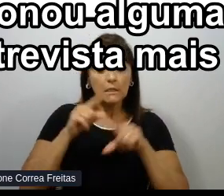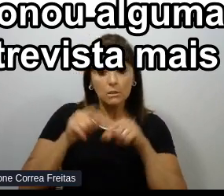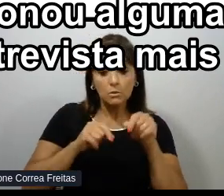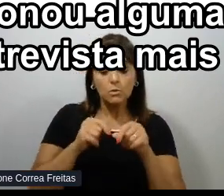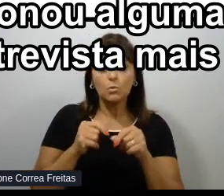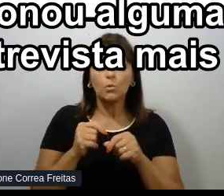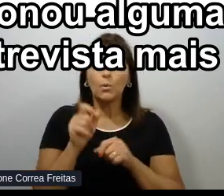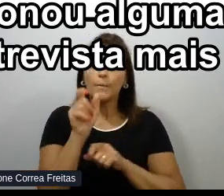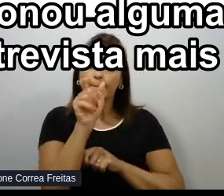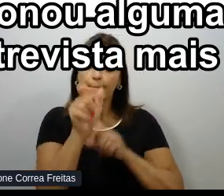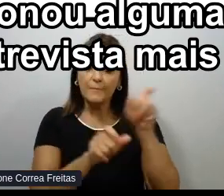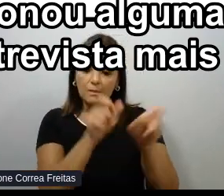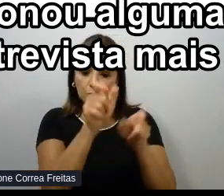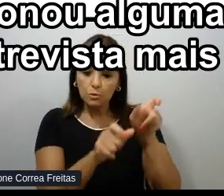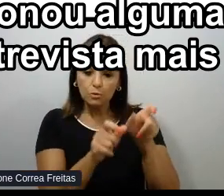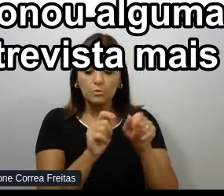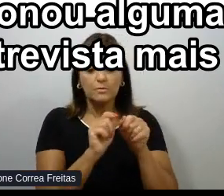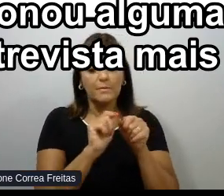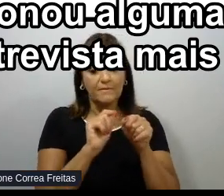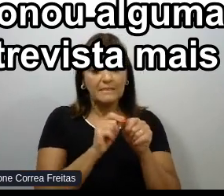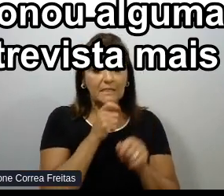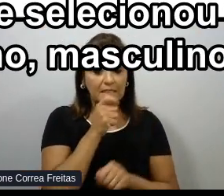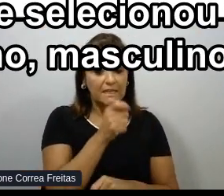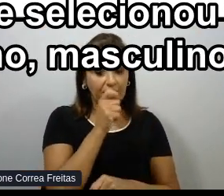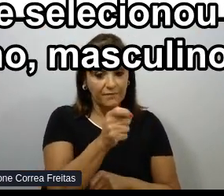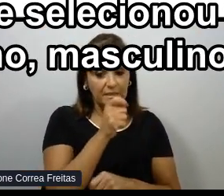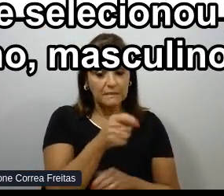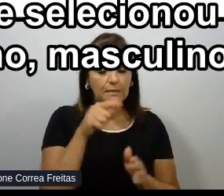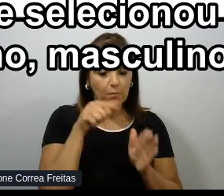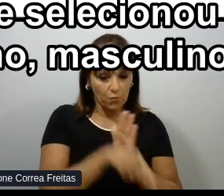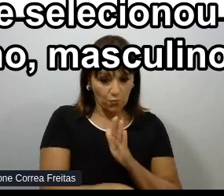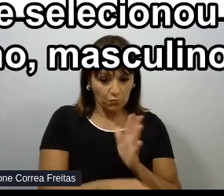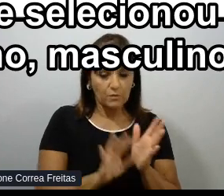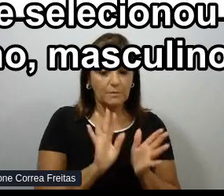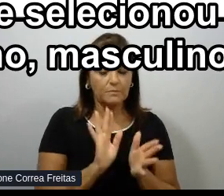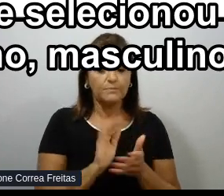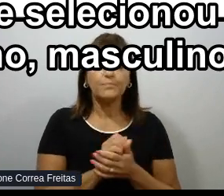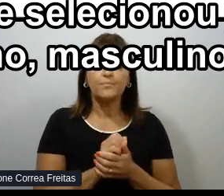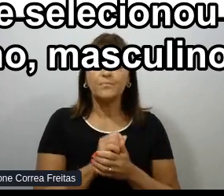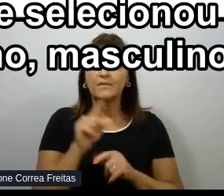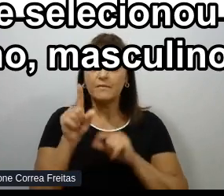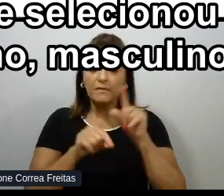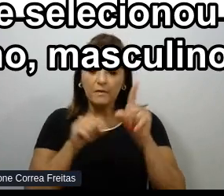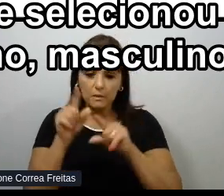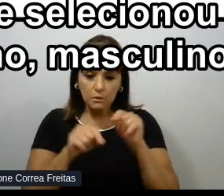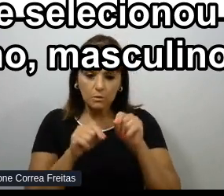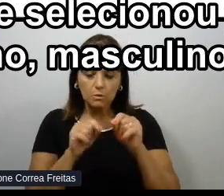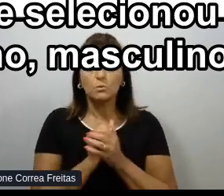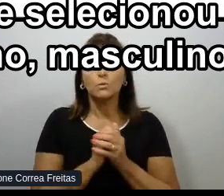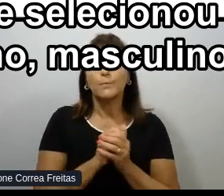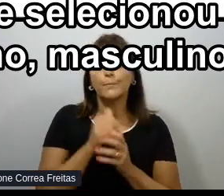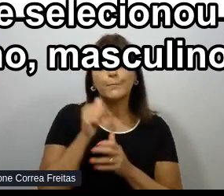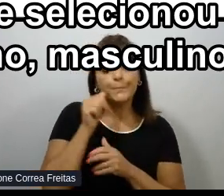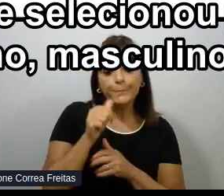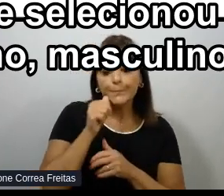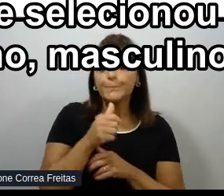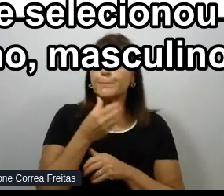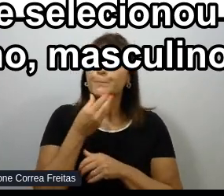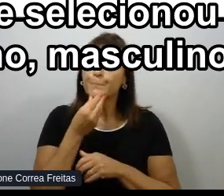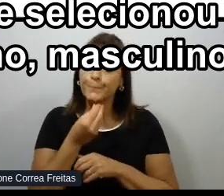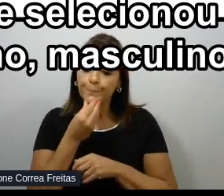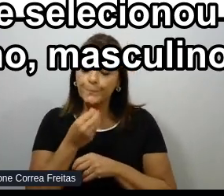mapa de oportunidades para as empresas se aderirem, né, e se alinharem ao público na terceira idade.